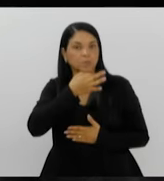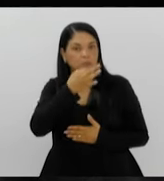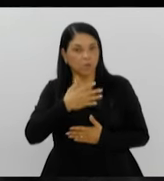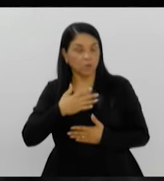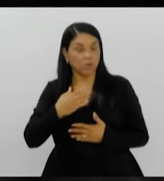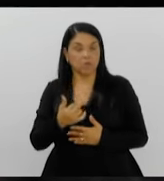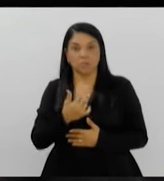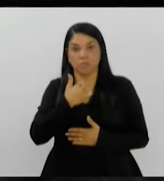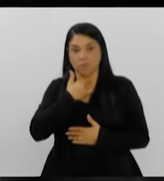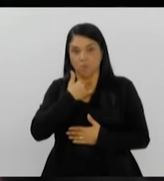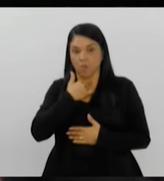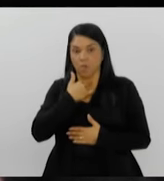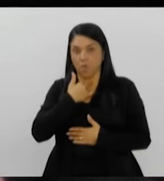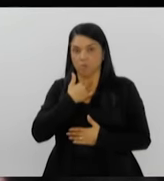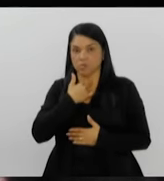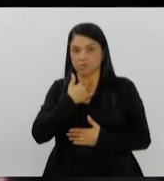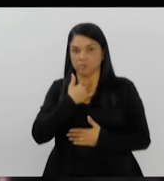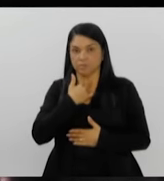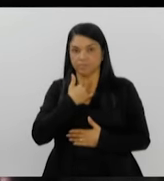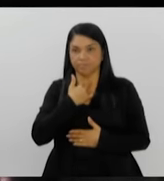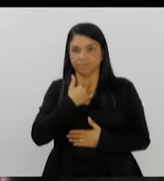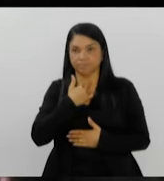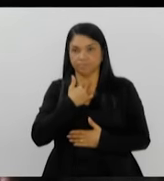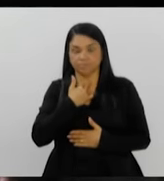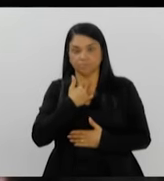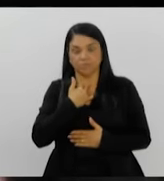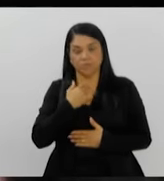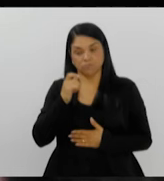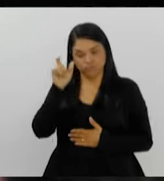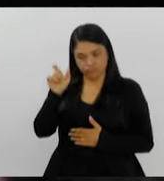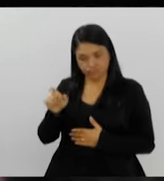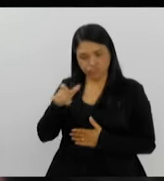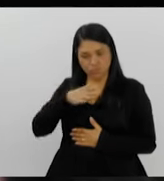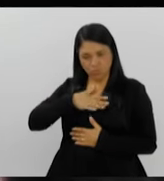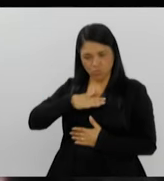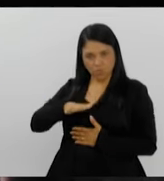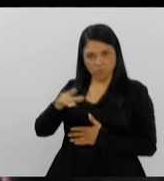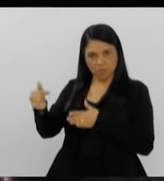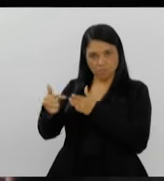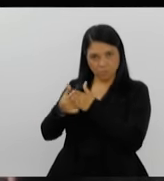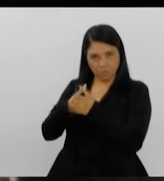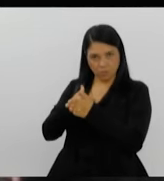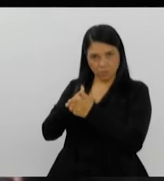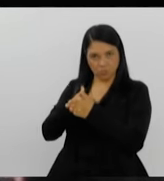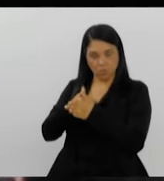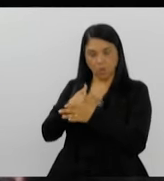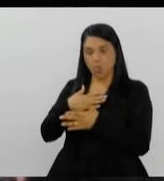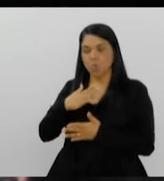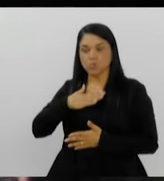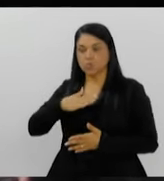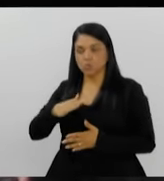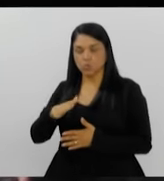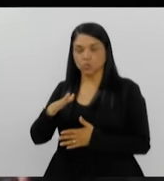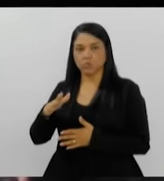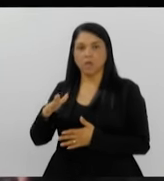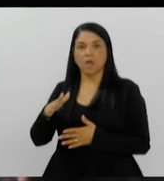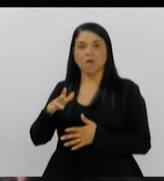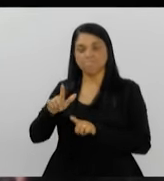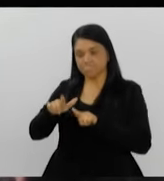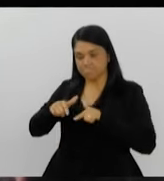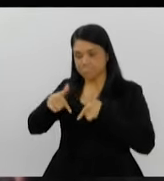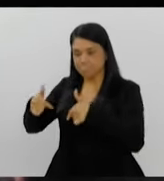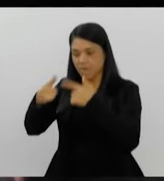não pode fazer é não gostar da pergunta não gostar do questionamento e reagir com